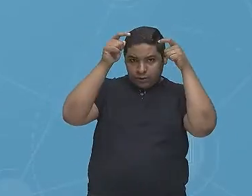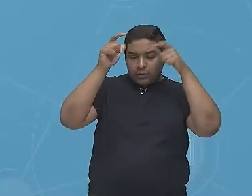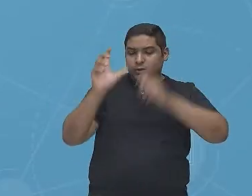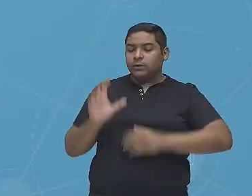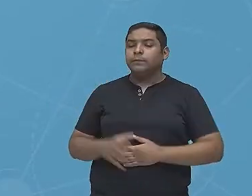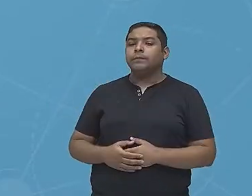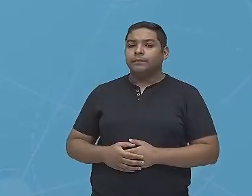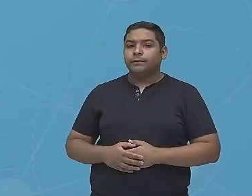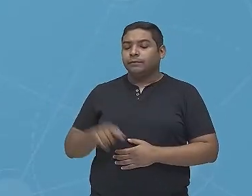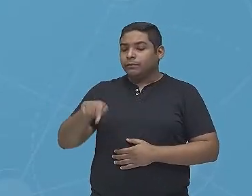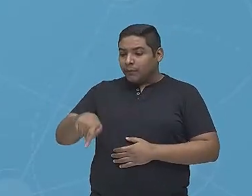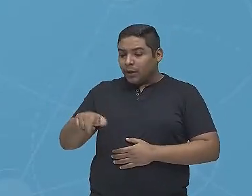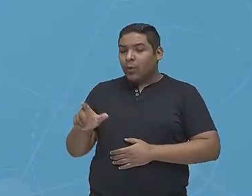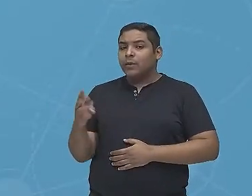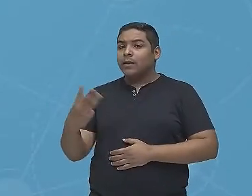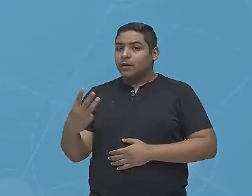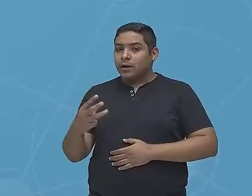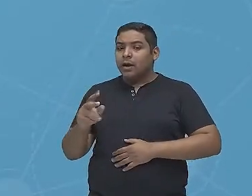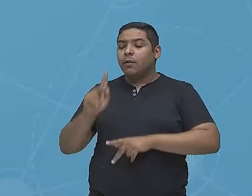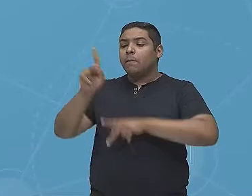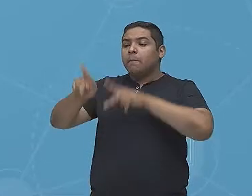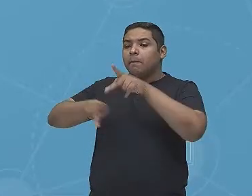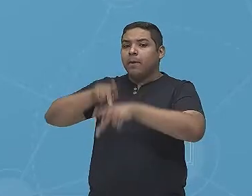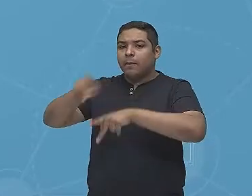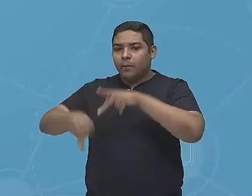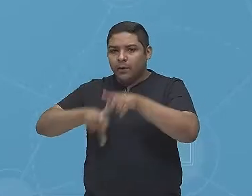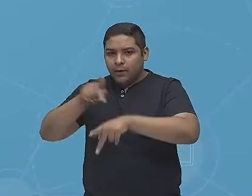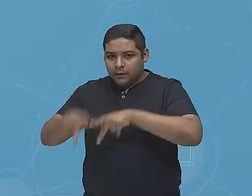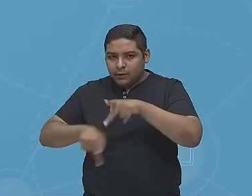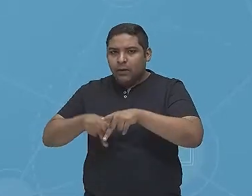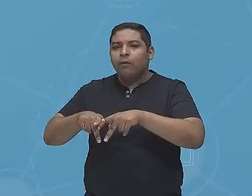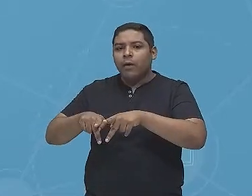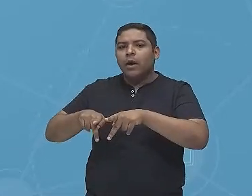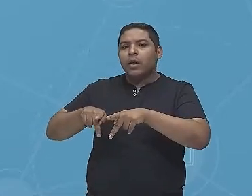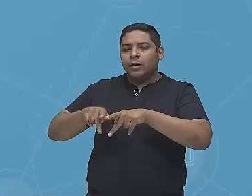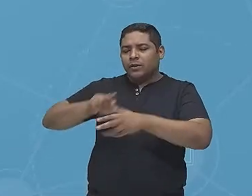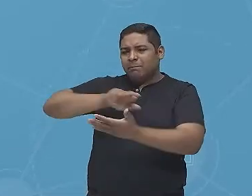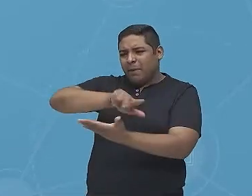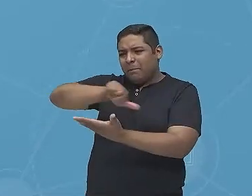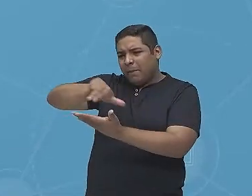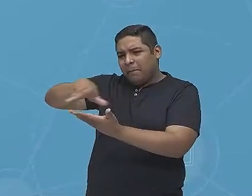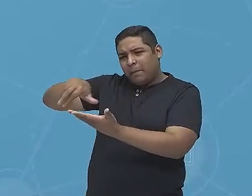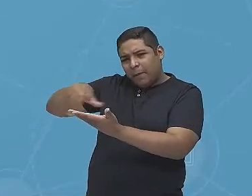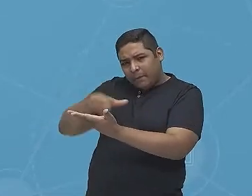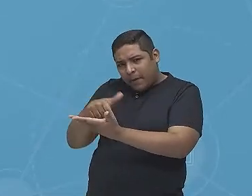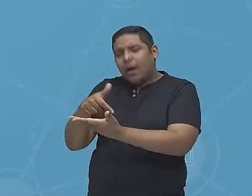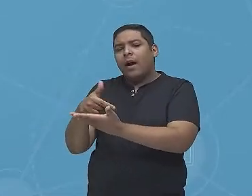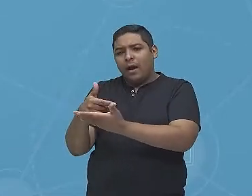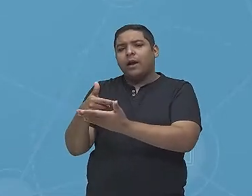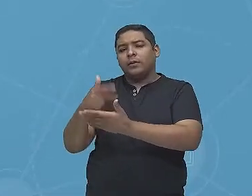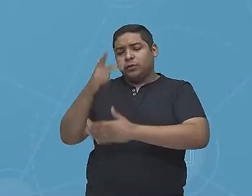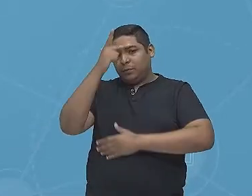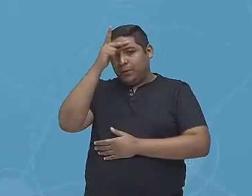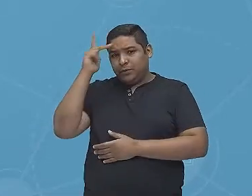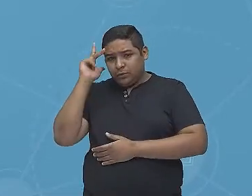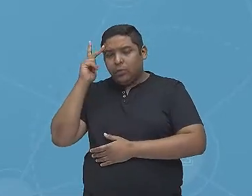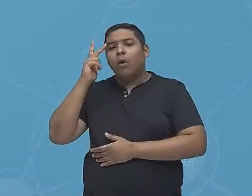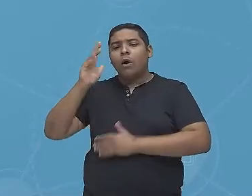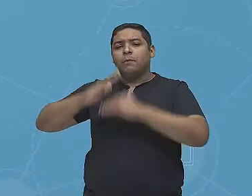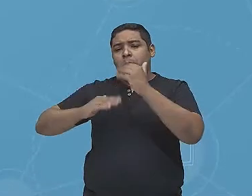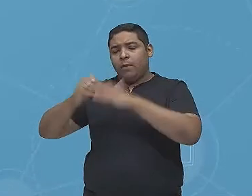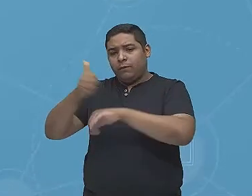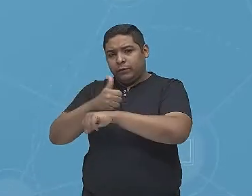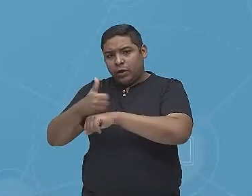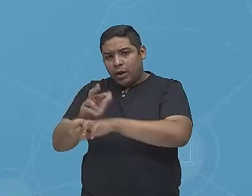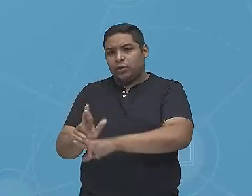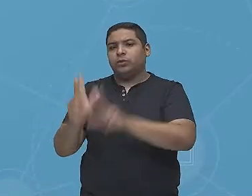ali o povo propriamente dito, que era formado por uma diversidade de pessoas, de várias profissões, mas damos destaques a